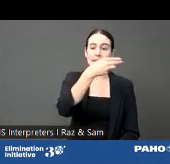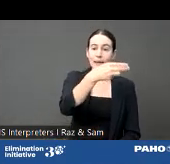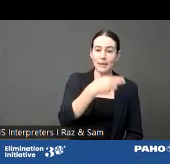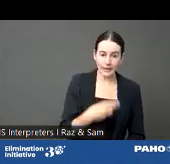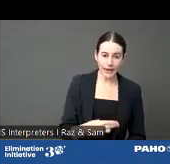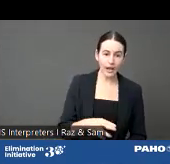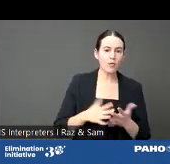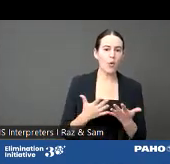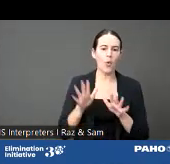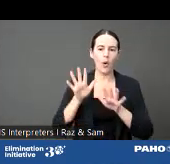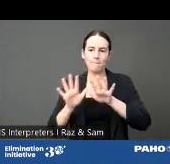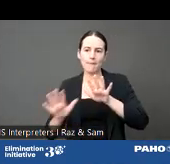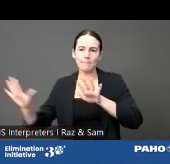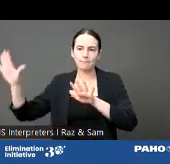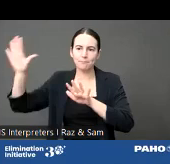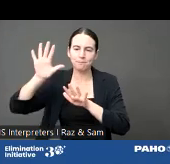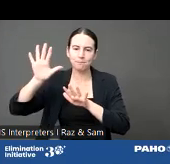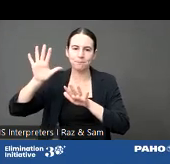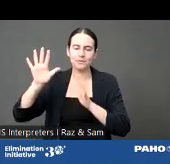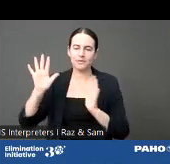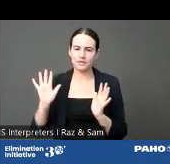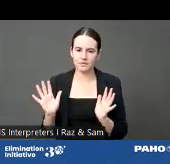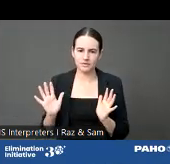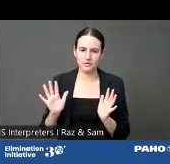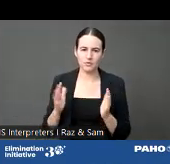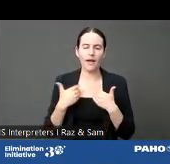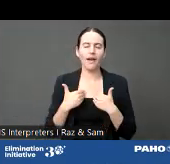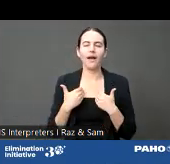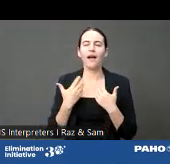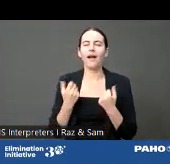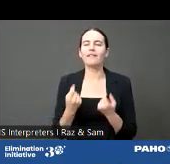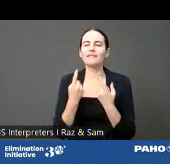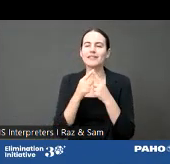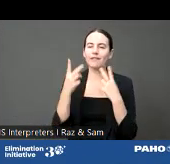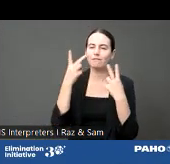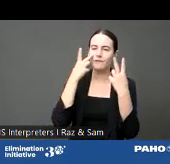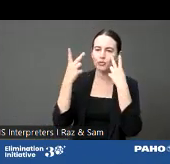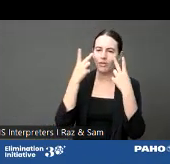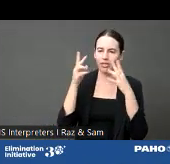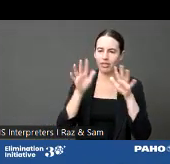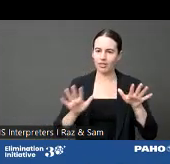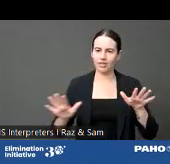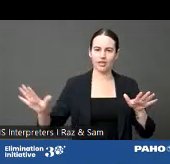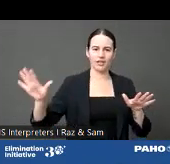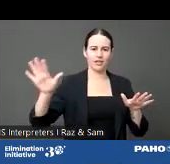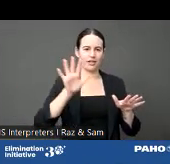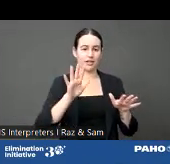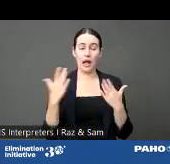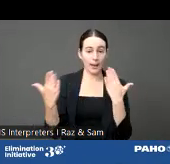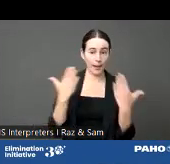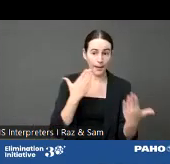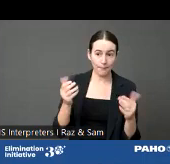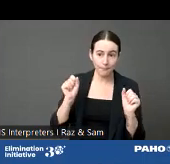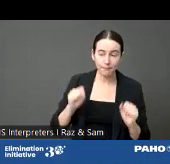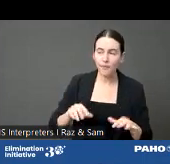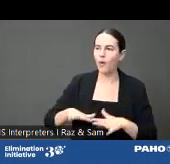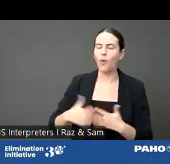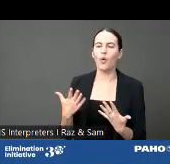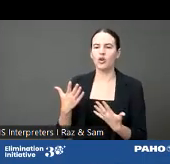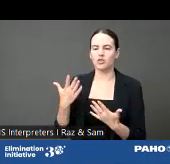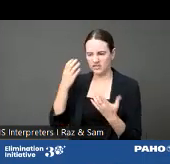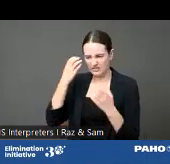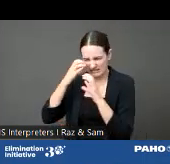contra a meta, mas comparando a distribuição de cada indicador de eliminação contra a